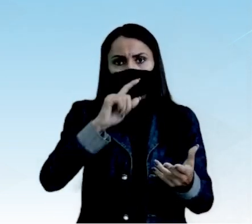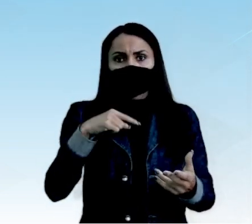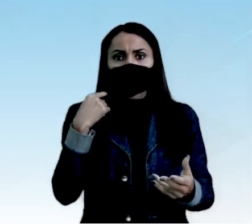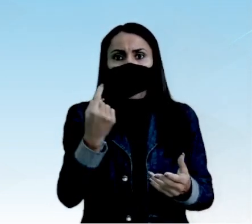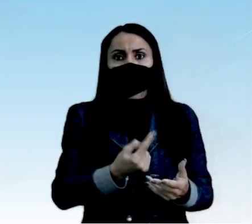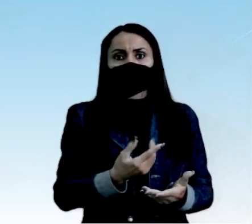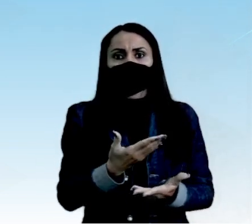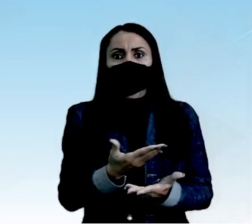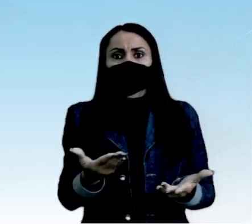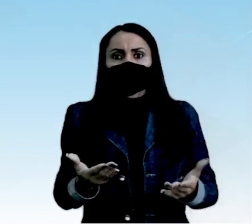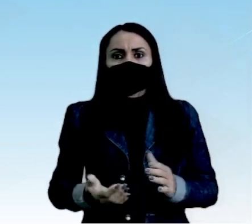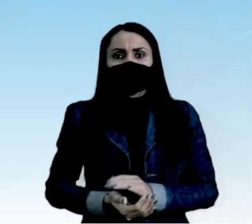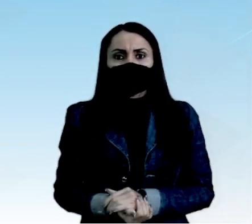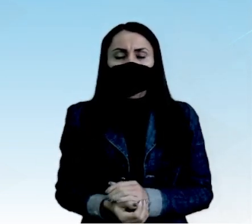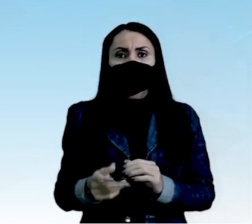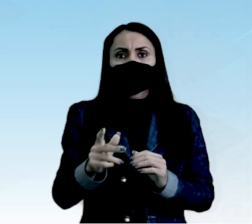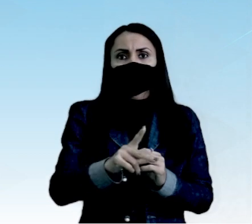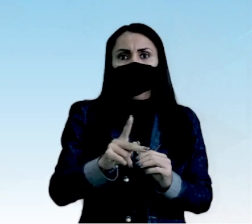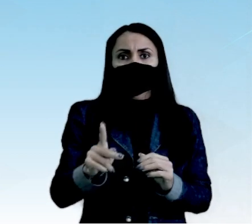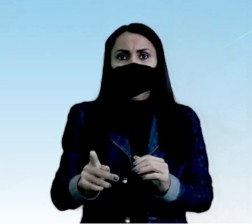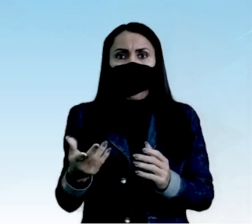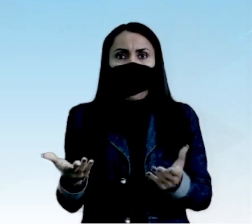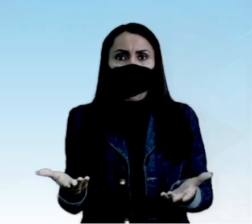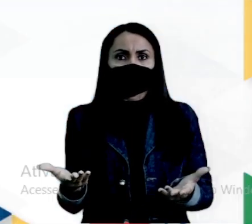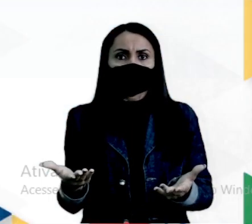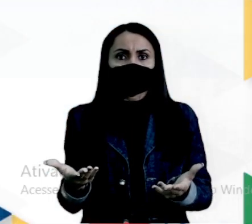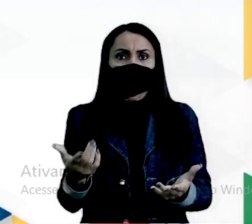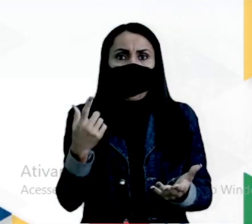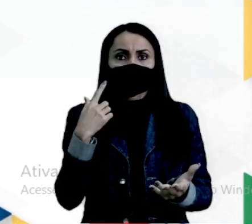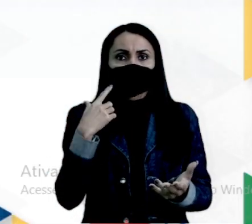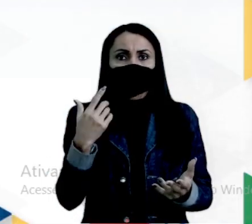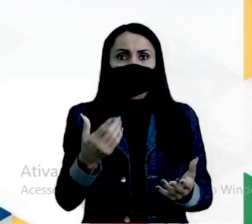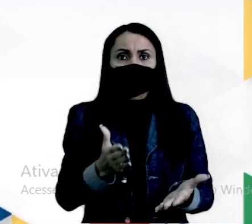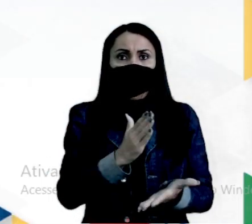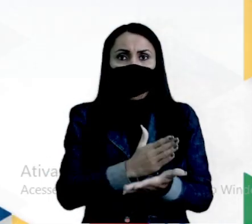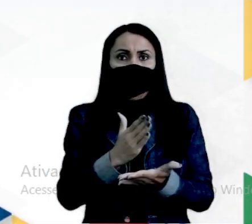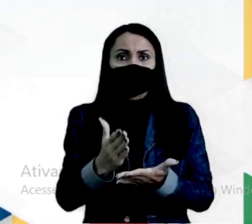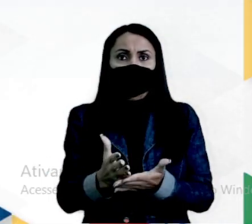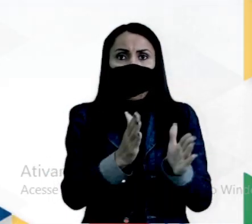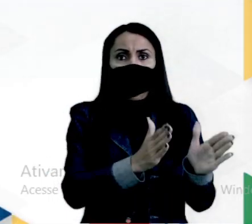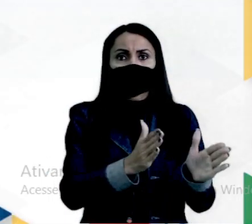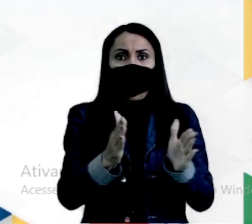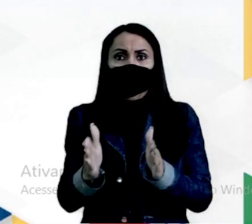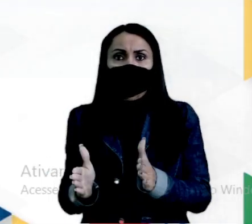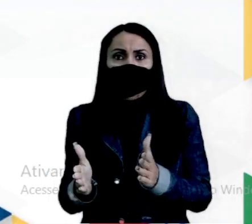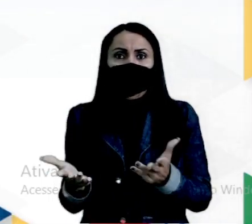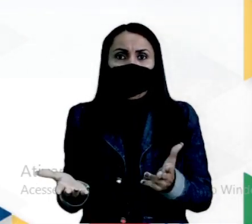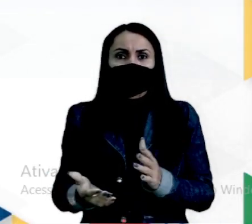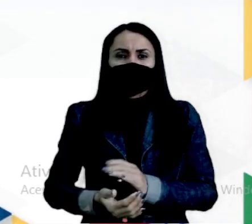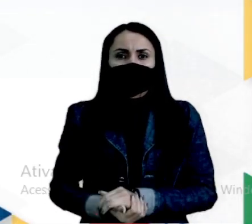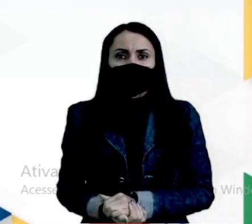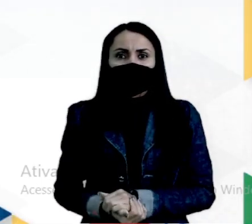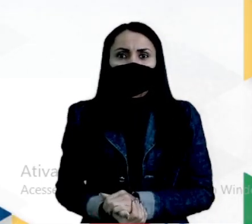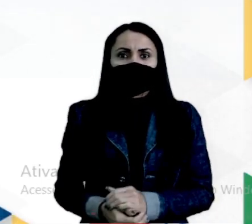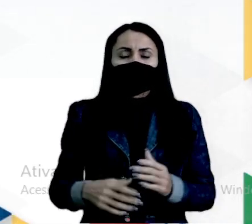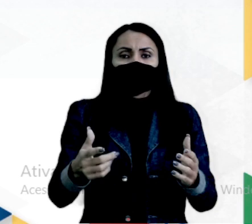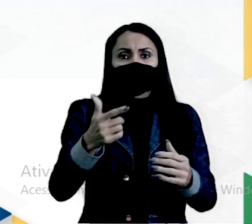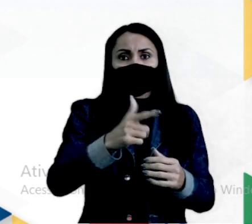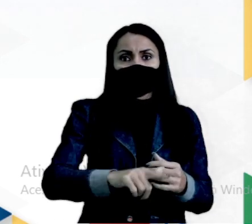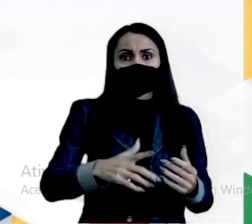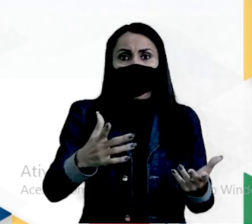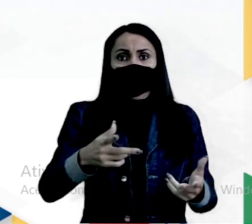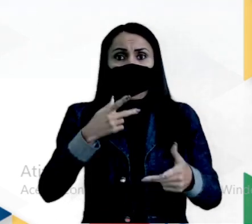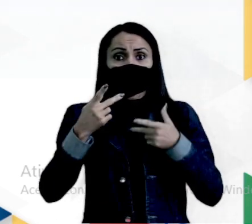com o professor presencial. Unidade base, ela é dividida em as unidades derivadas, que são outras unidades